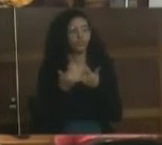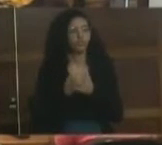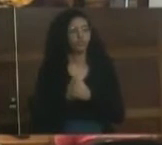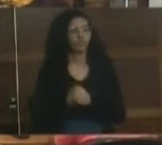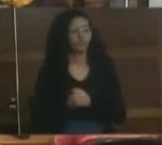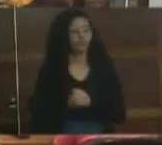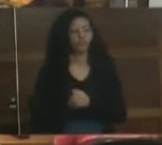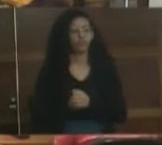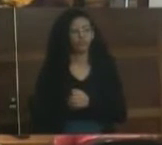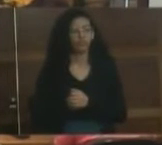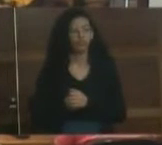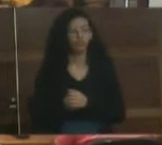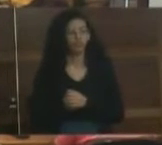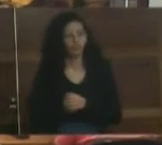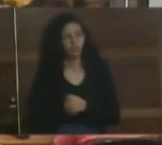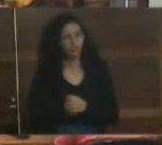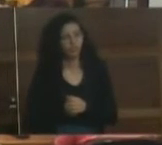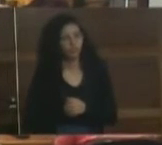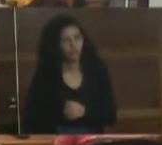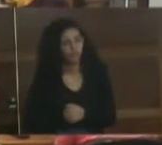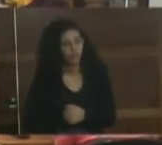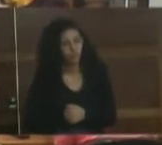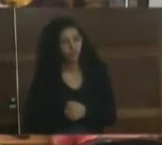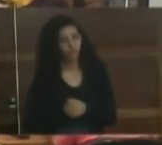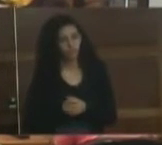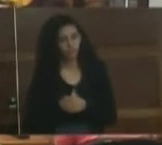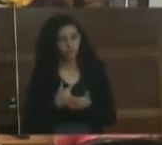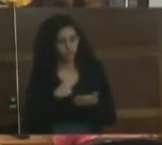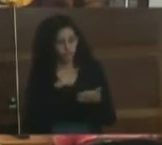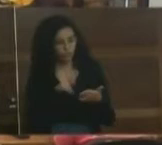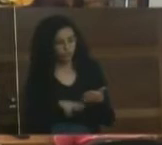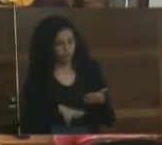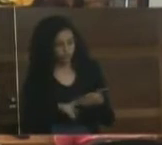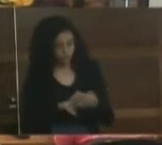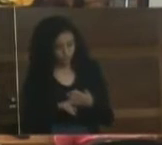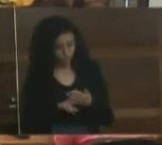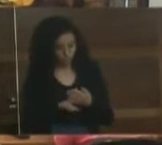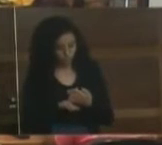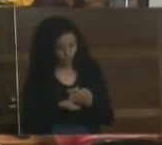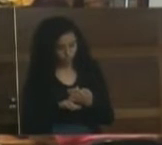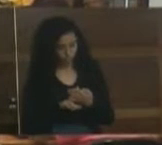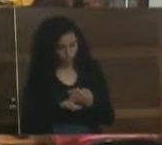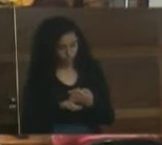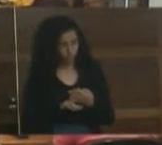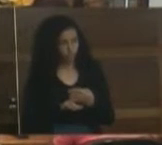e aí e aí